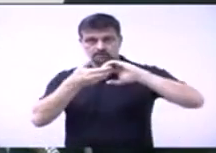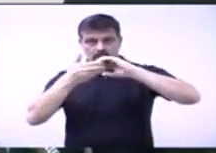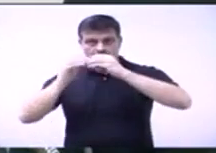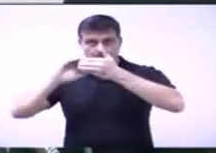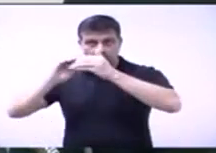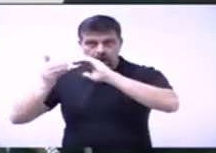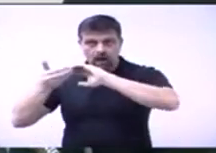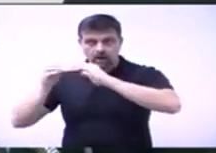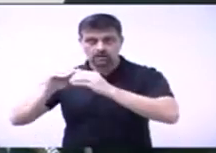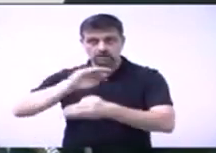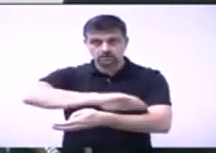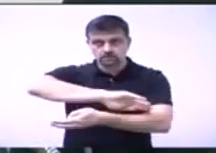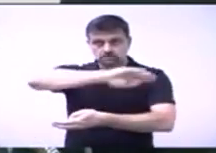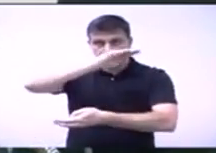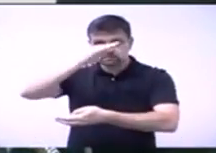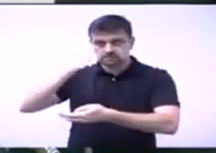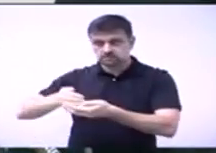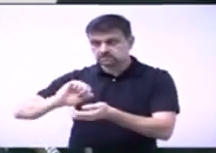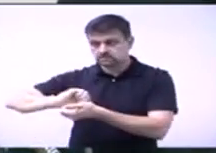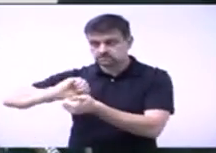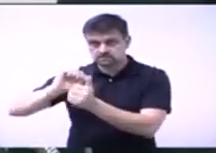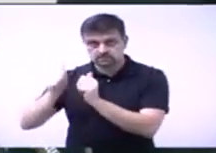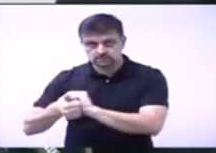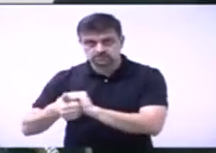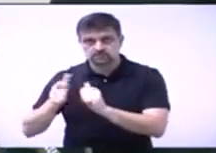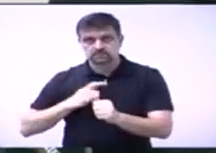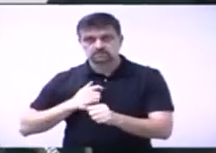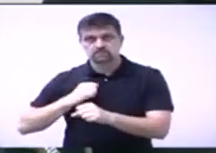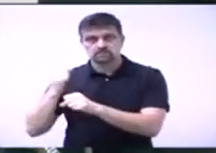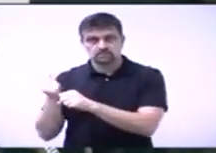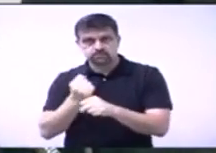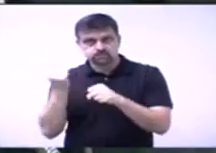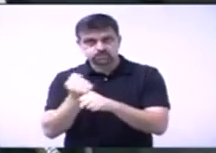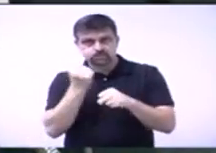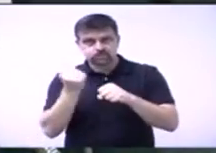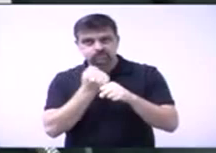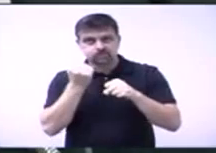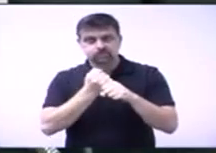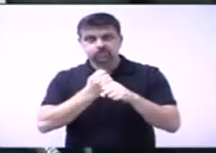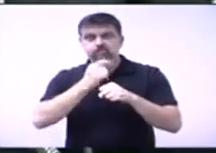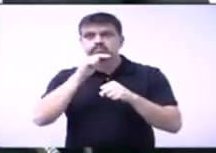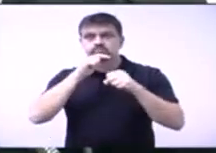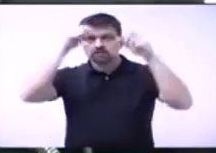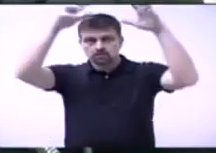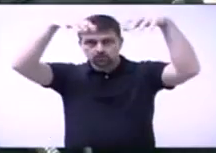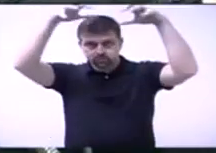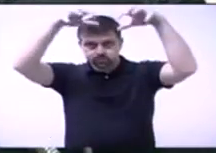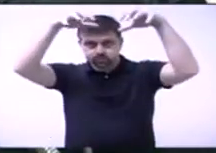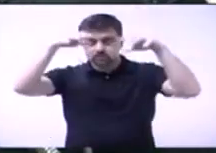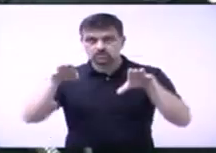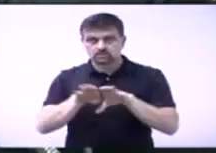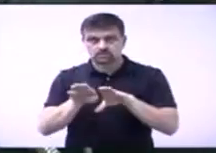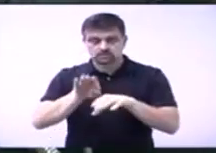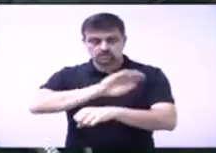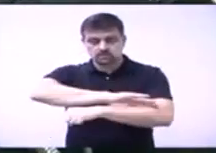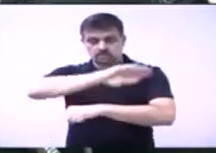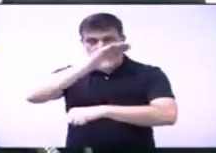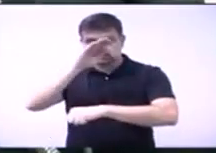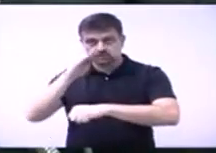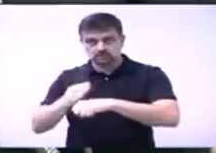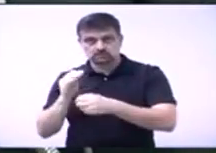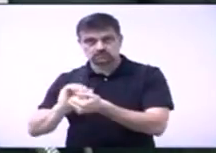ginásio poliesportivo municipal Agostinho Fávaro Lara e do ginásio de esportes Vicente